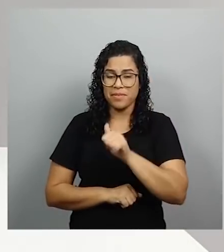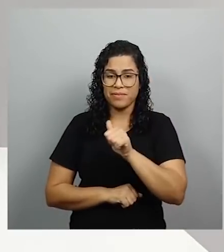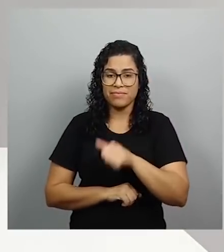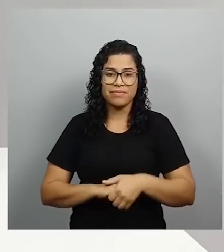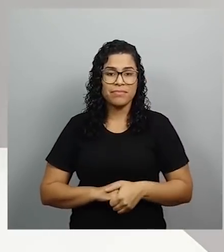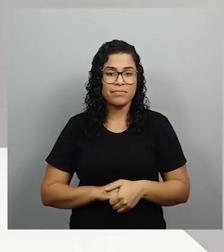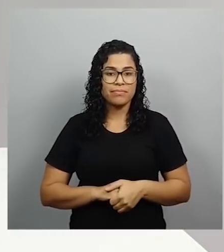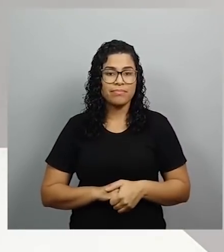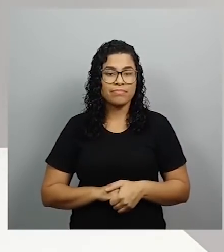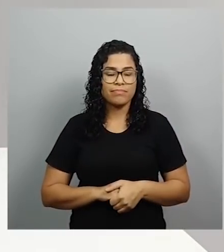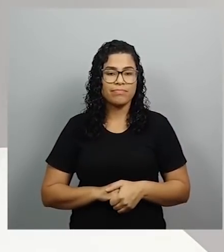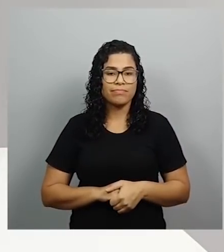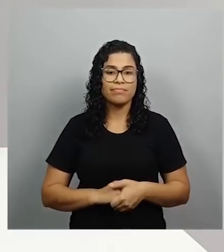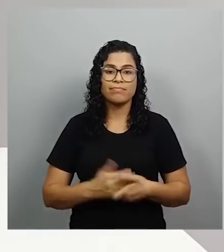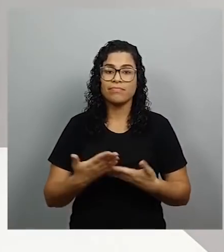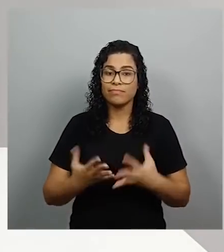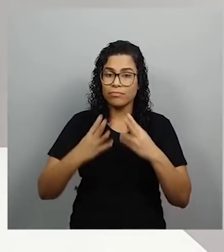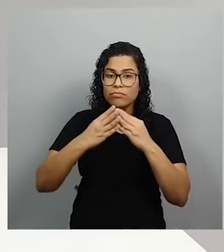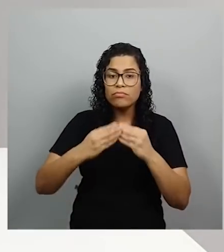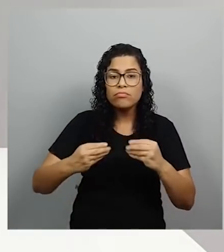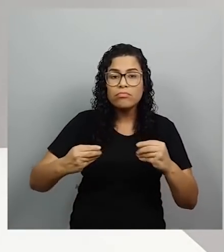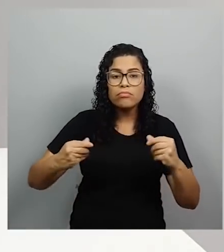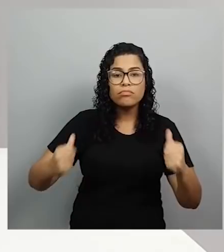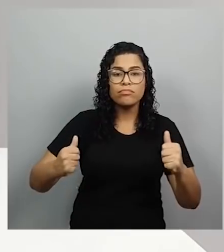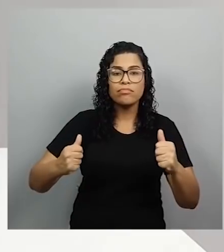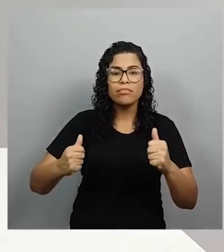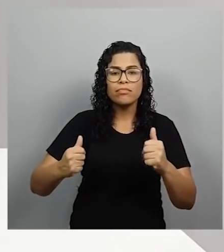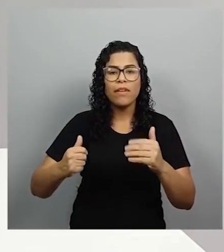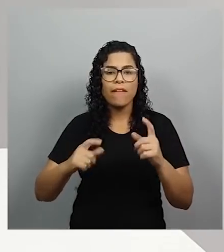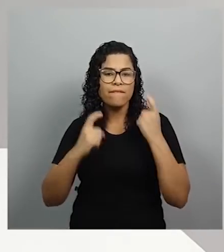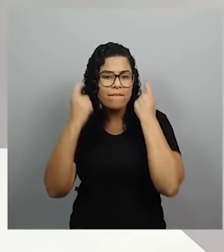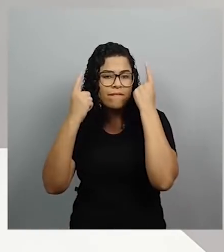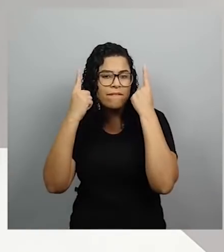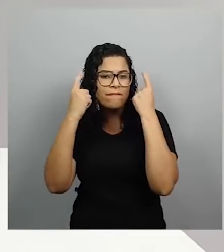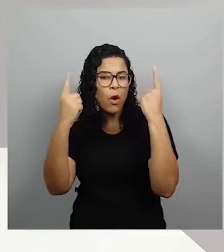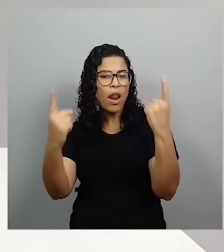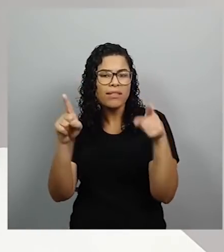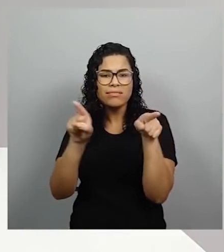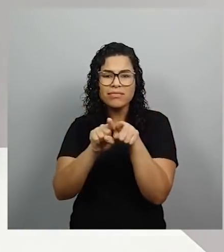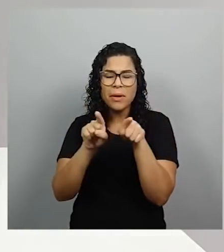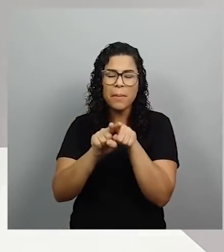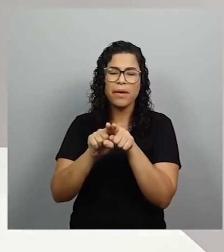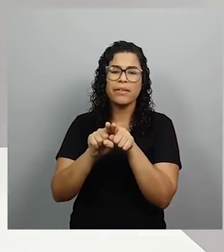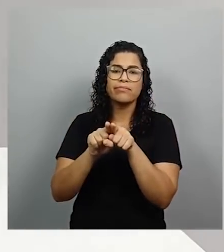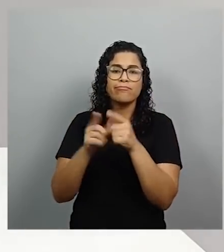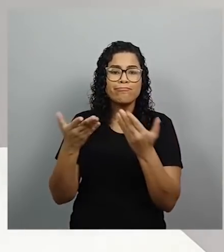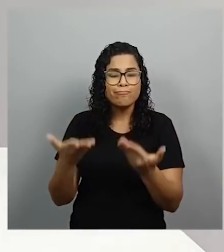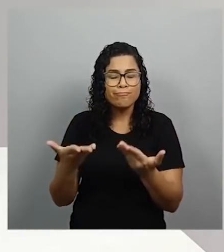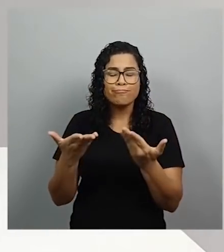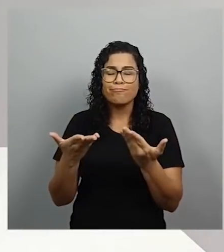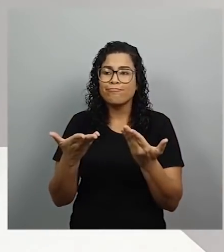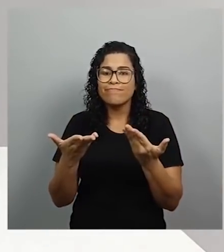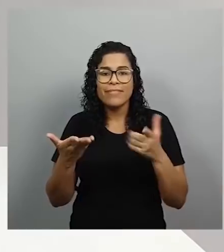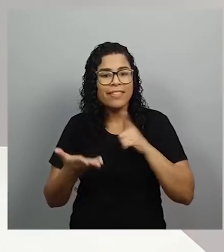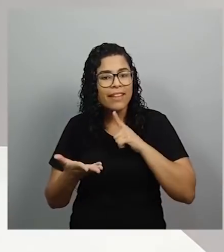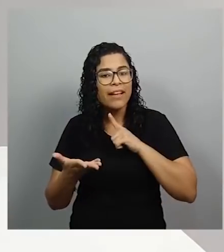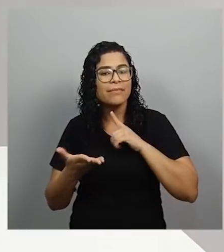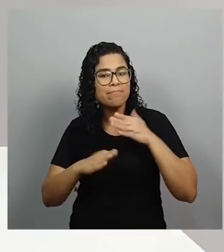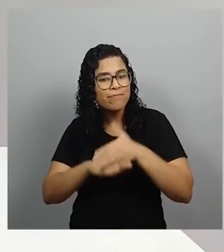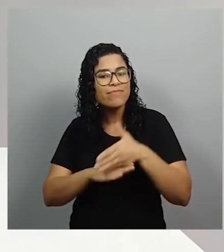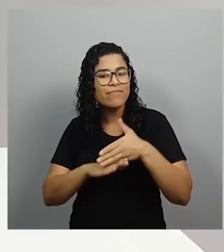A invisibilidade da discriminação e a violência nesse processo fizeram e ainda fazem parte